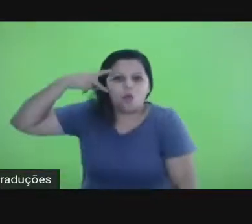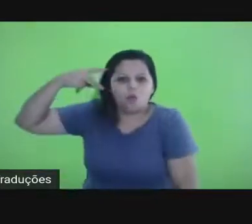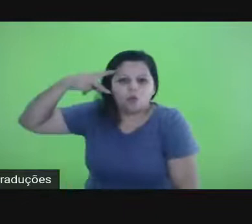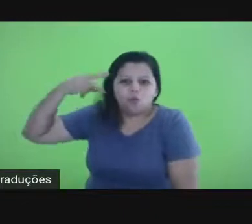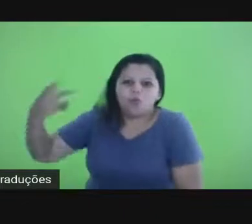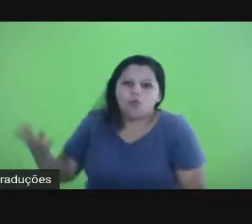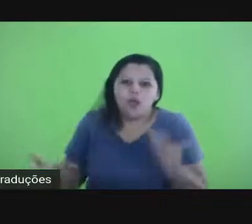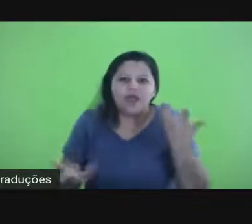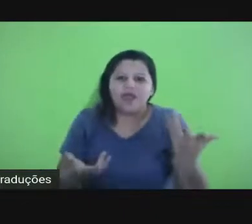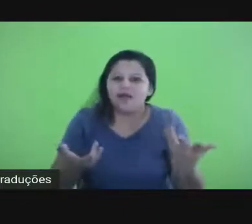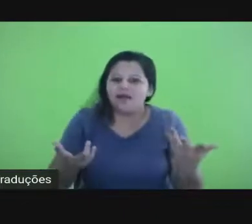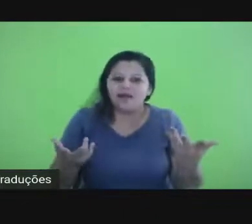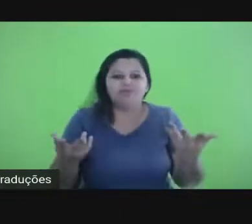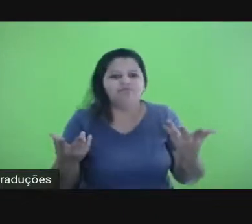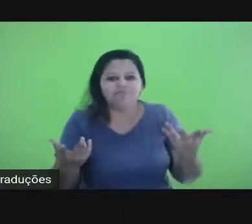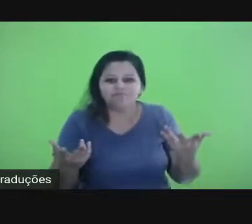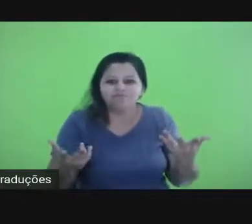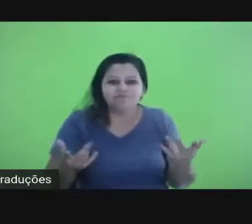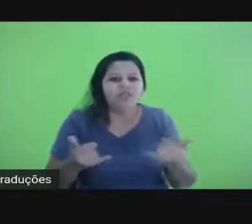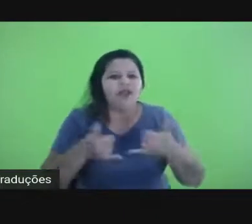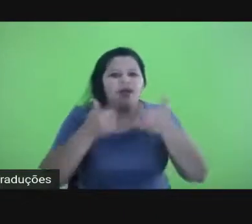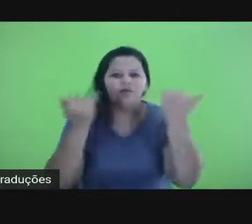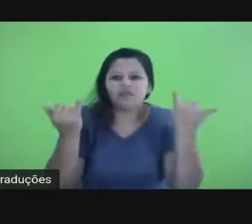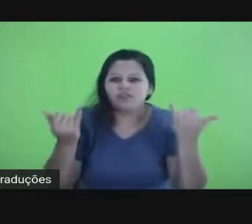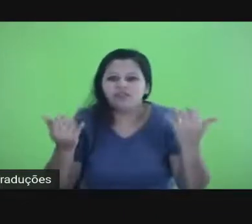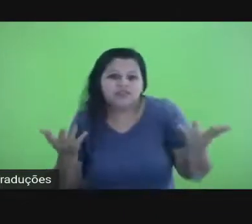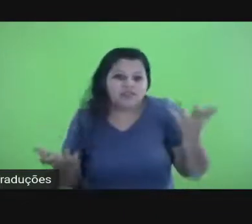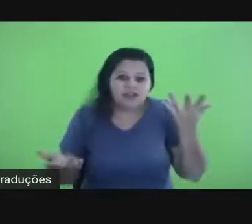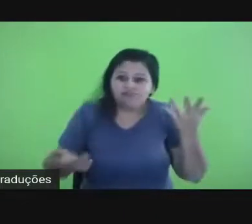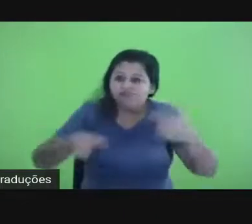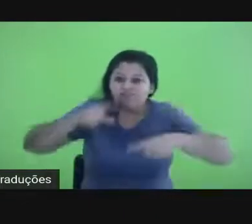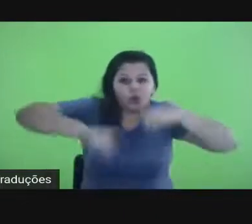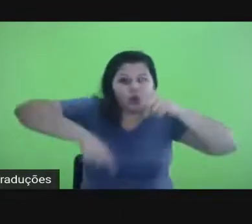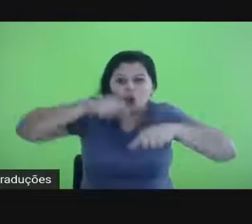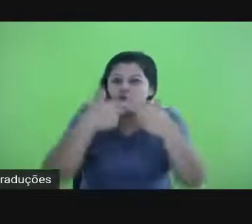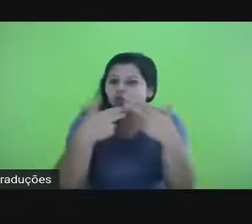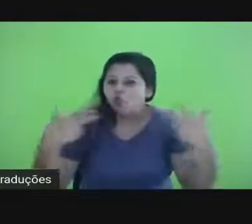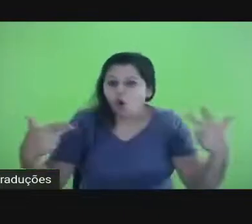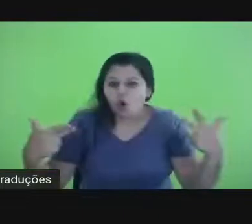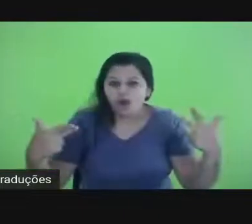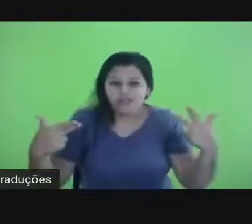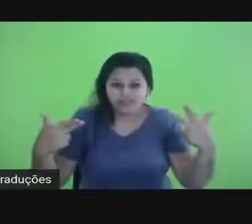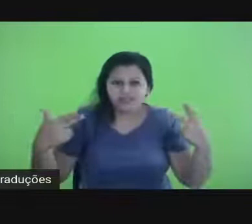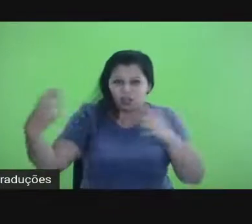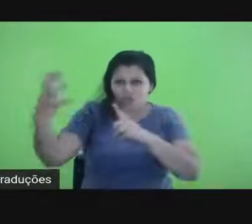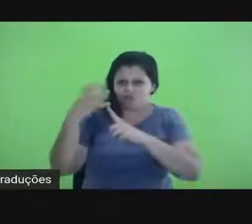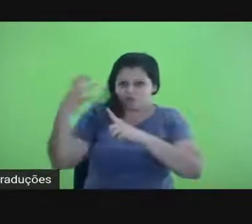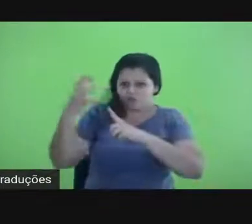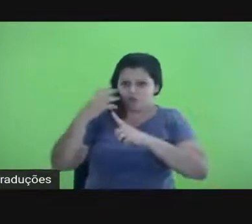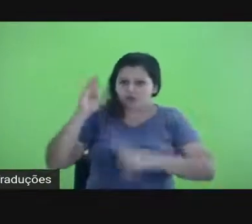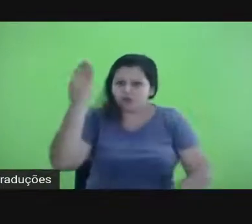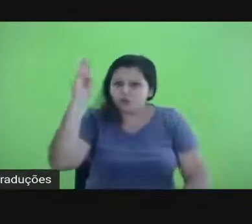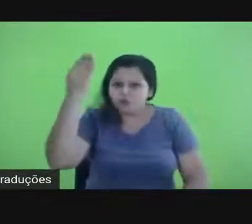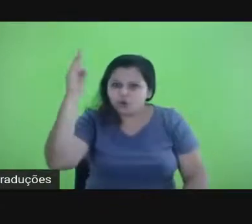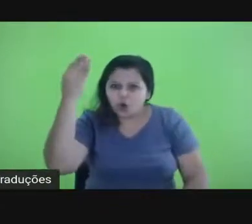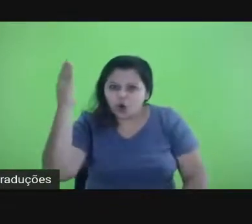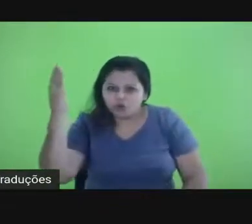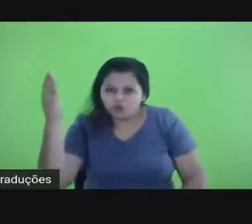não interferem na nossa constituição biológica, né? Se temos vagina ou se temos